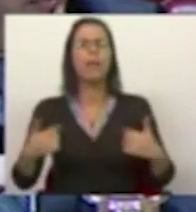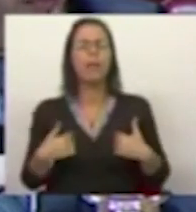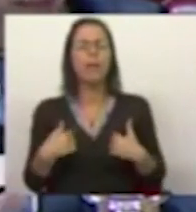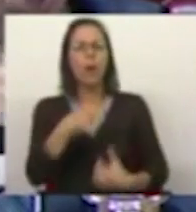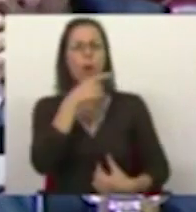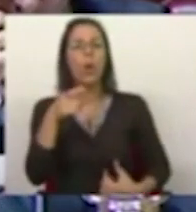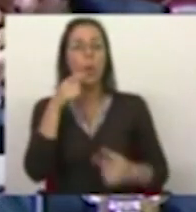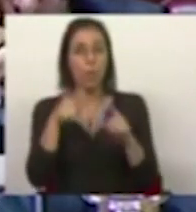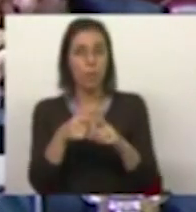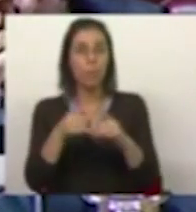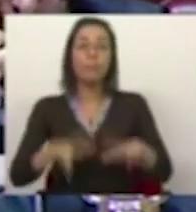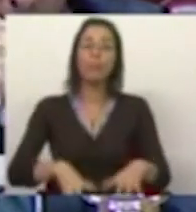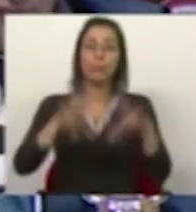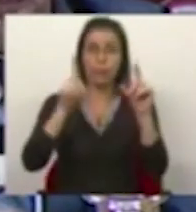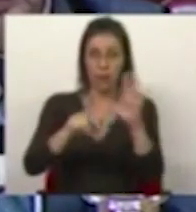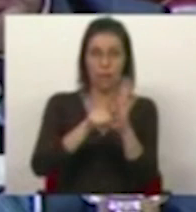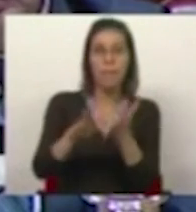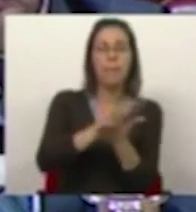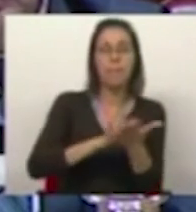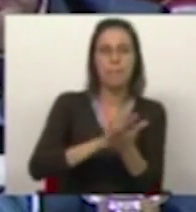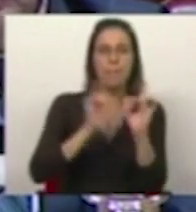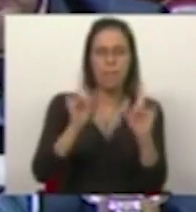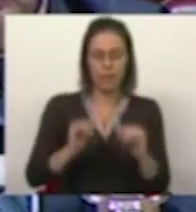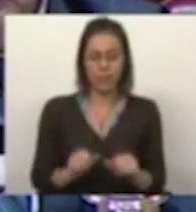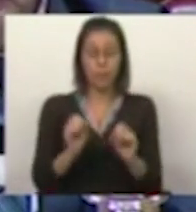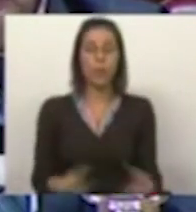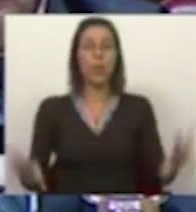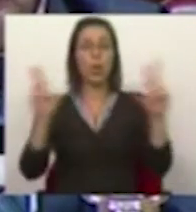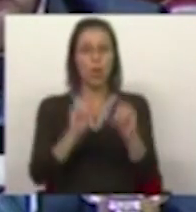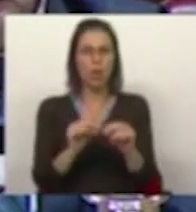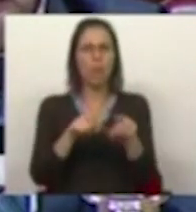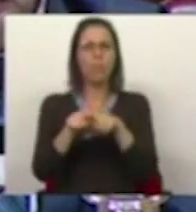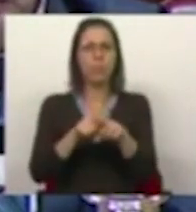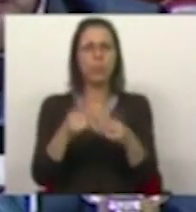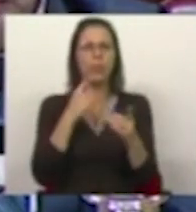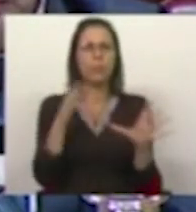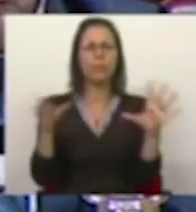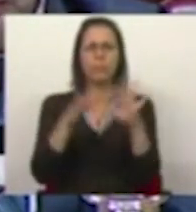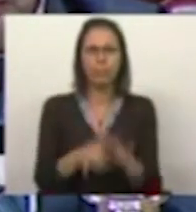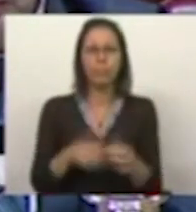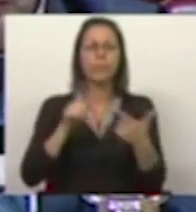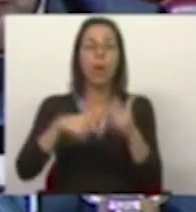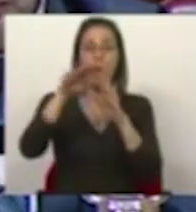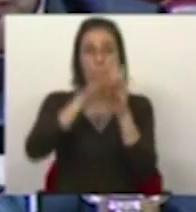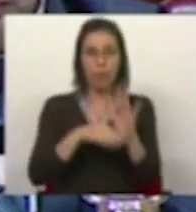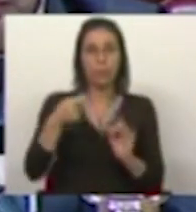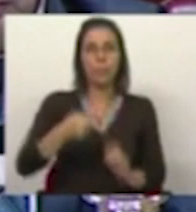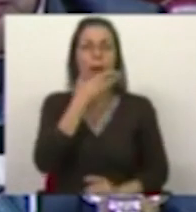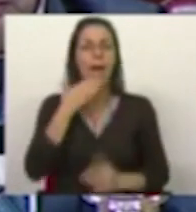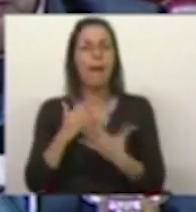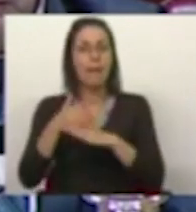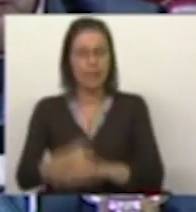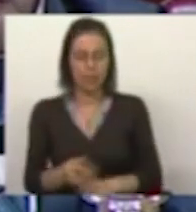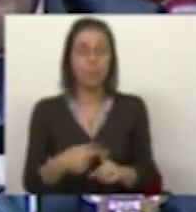além do compromisso de desenvolver a lei de bases, para além da nova geração de políticas de habitação que lançamos, falando do programa de arrendamento